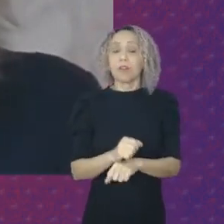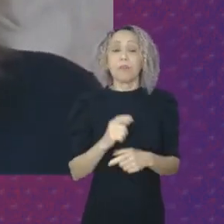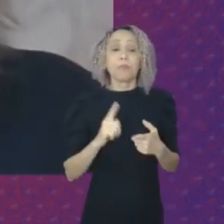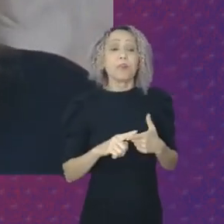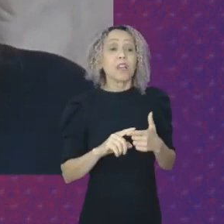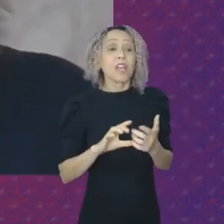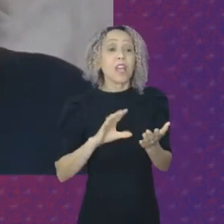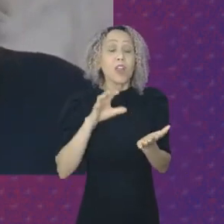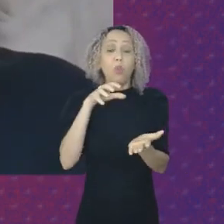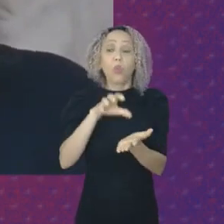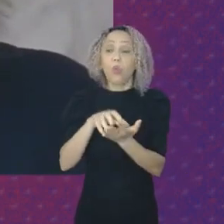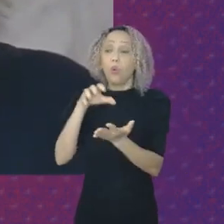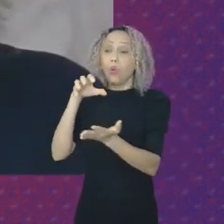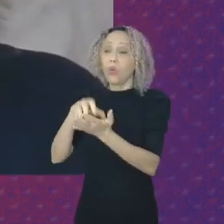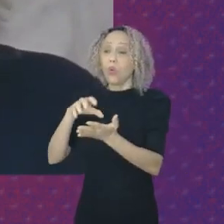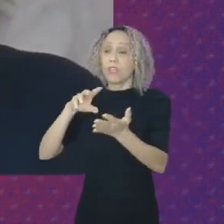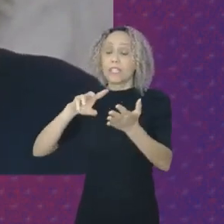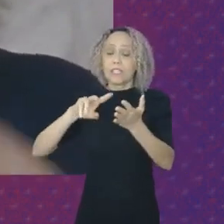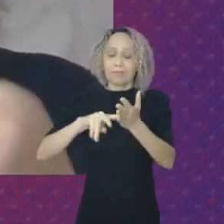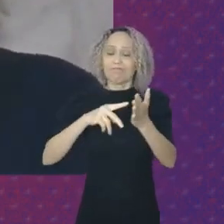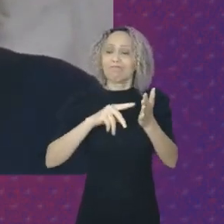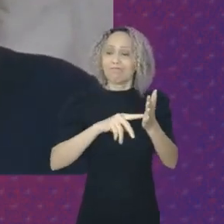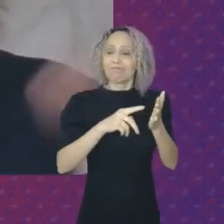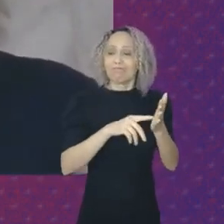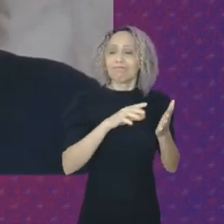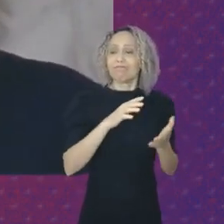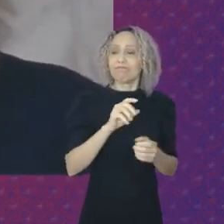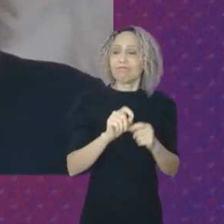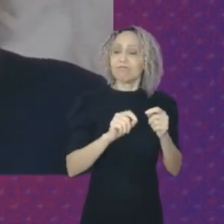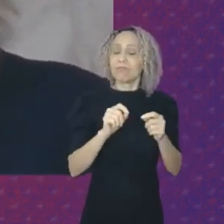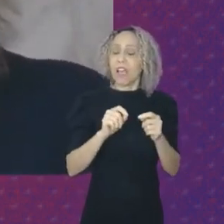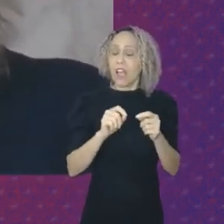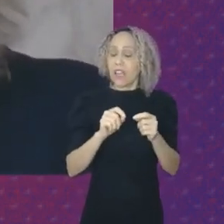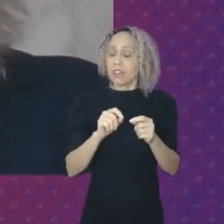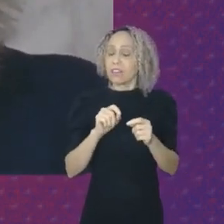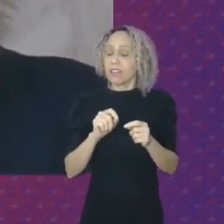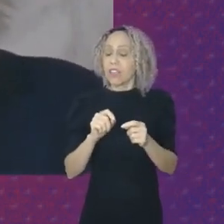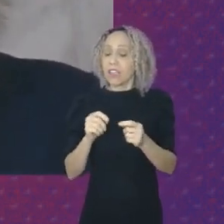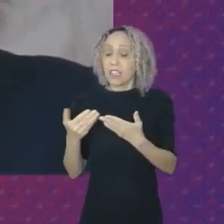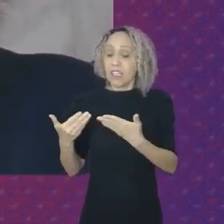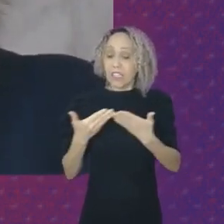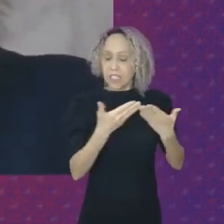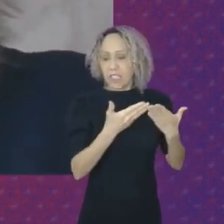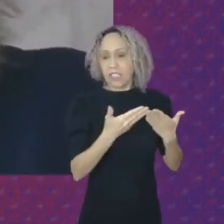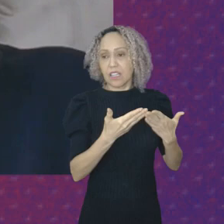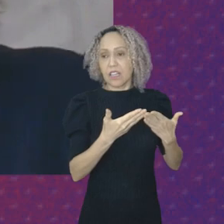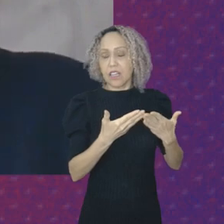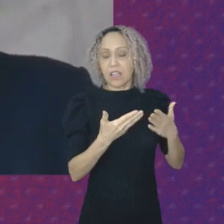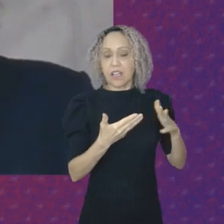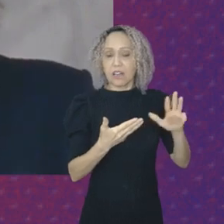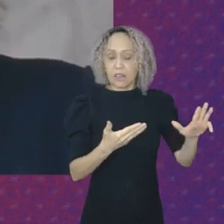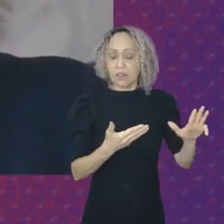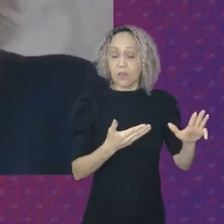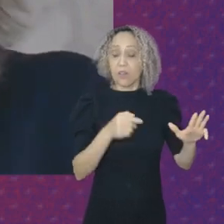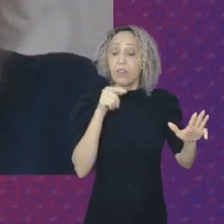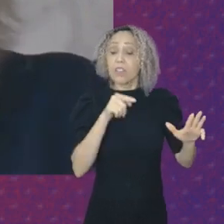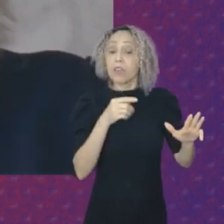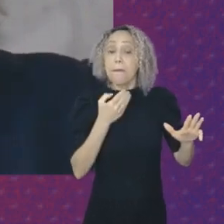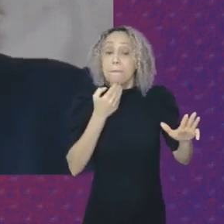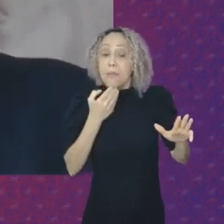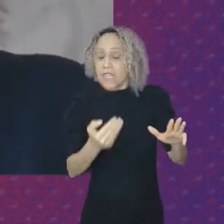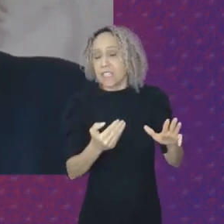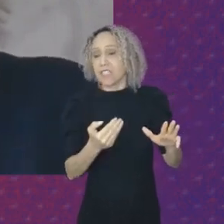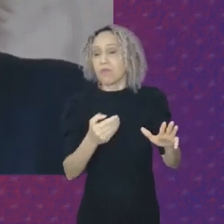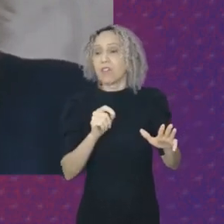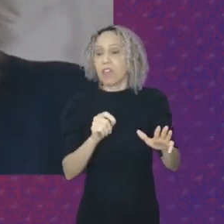então candidato Luiz Inácio Lula da Silva reivindicava a ratificação dessa convenção pelo Brasil. Então, essa foi uma